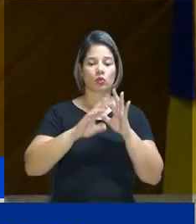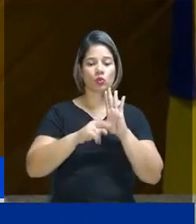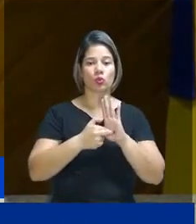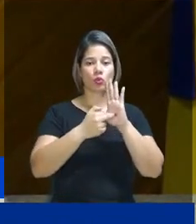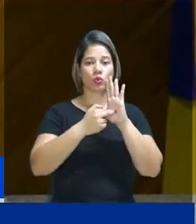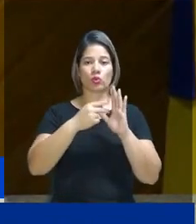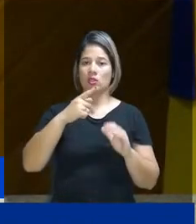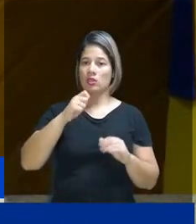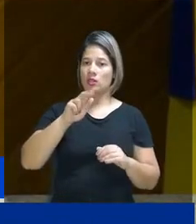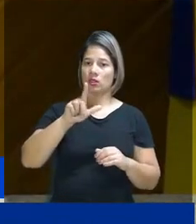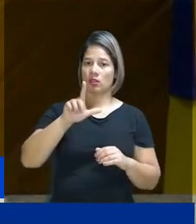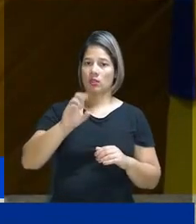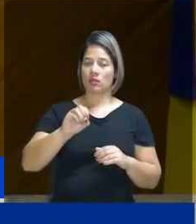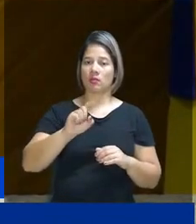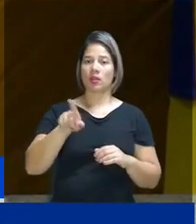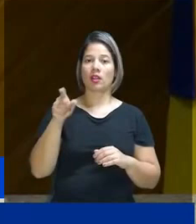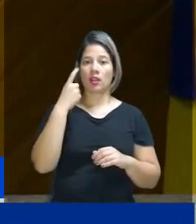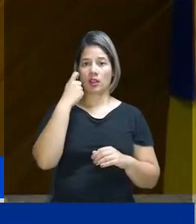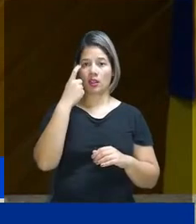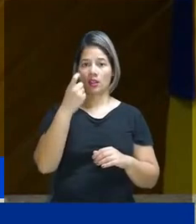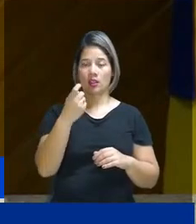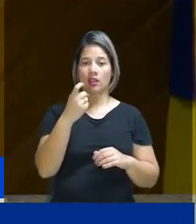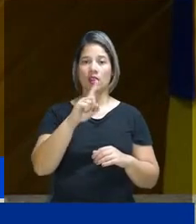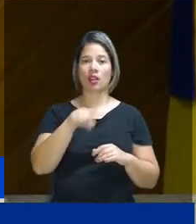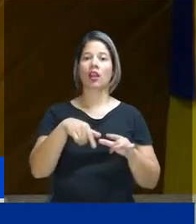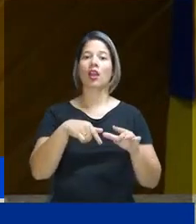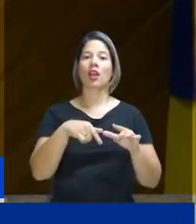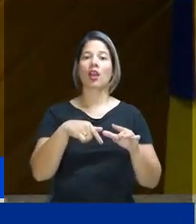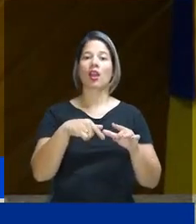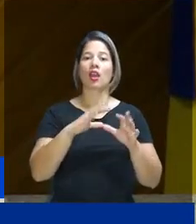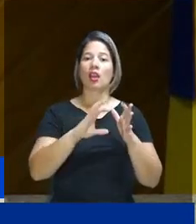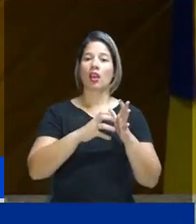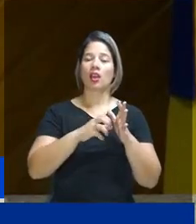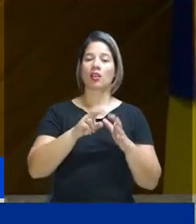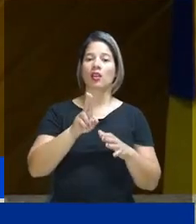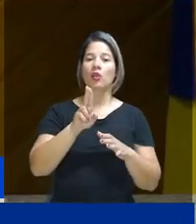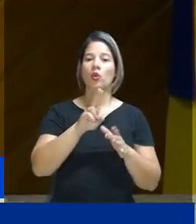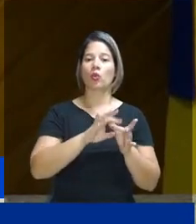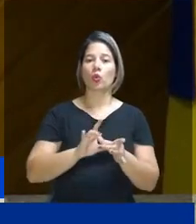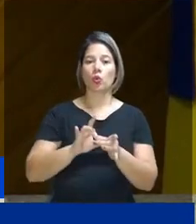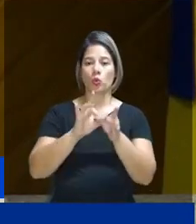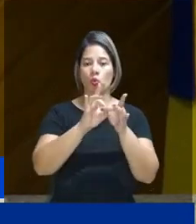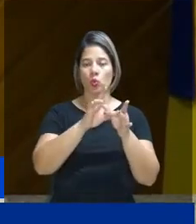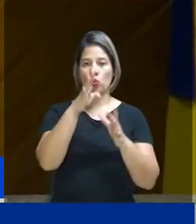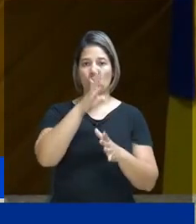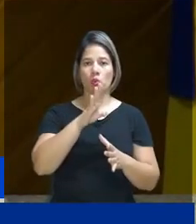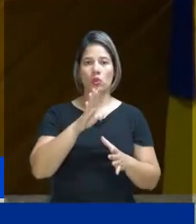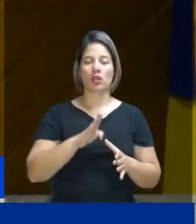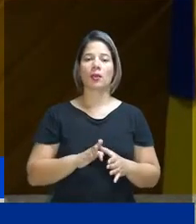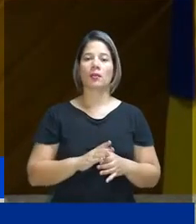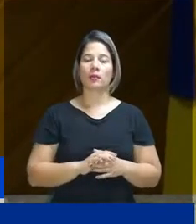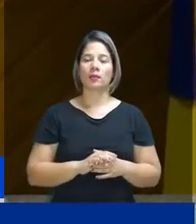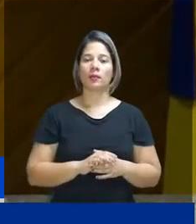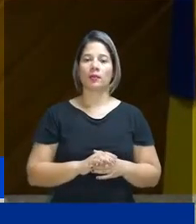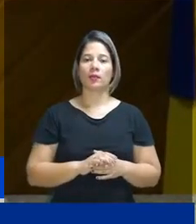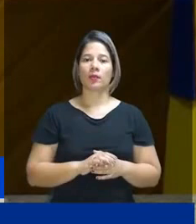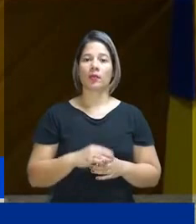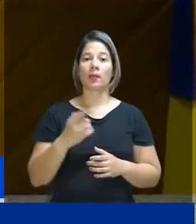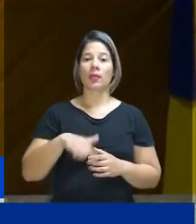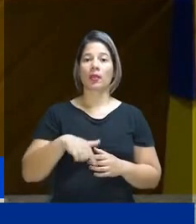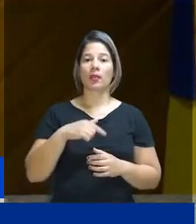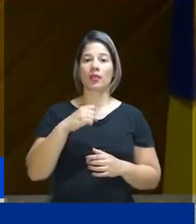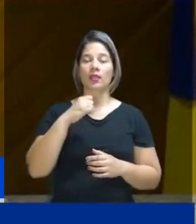interessado no caso é a União Brasil Diretório Estadual, Além de Davi